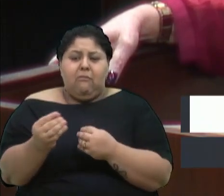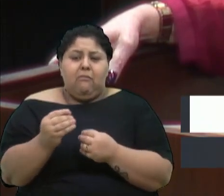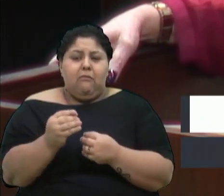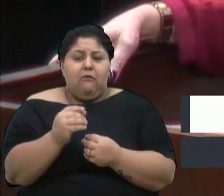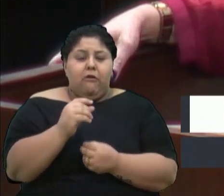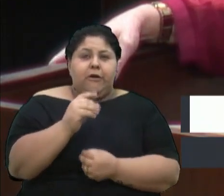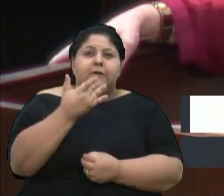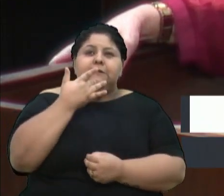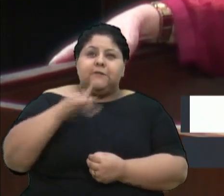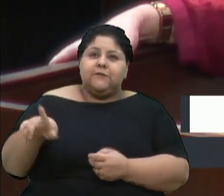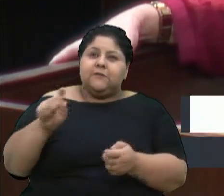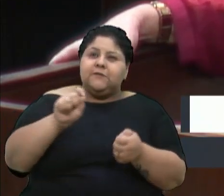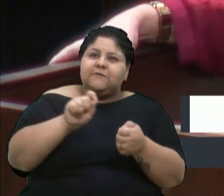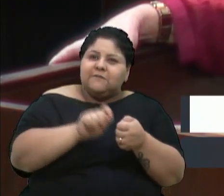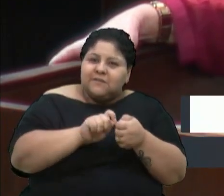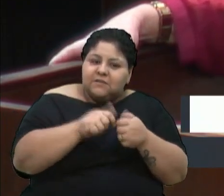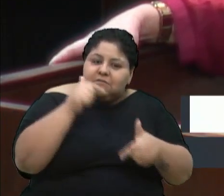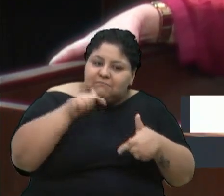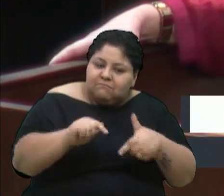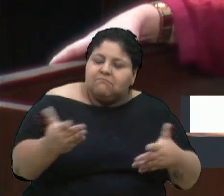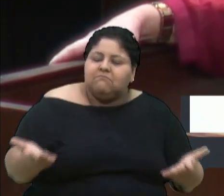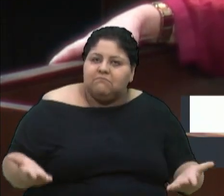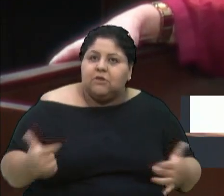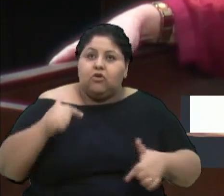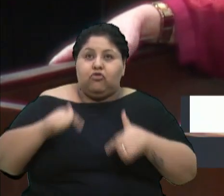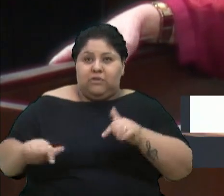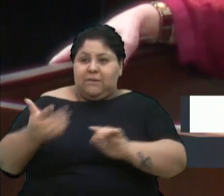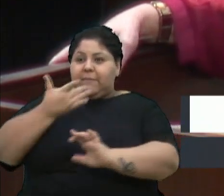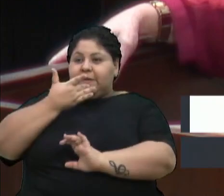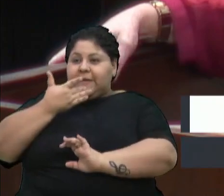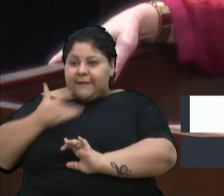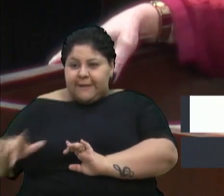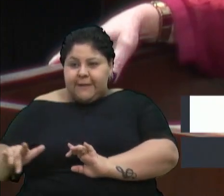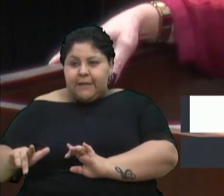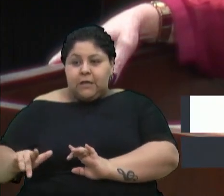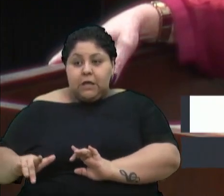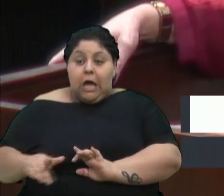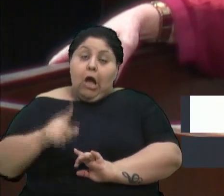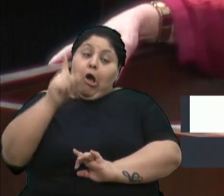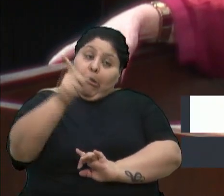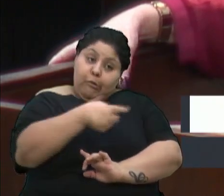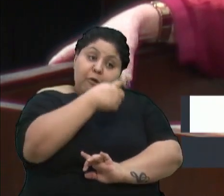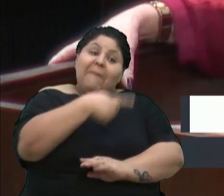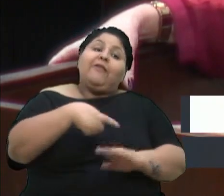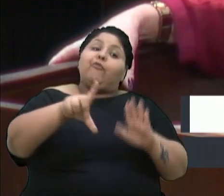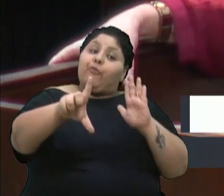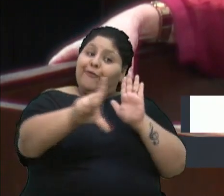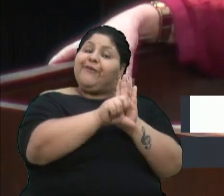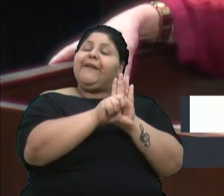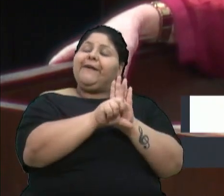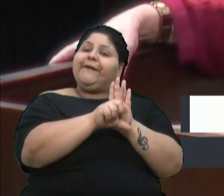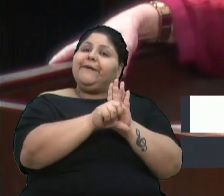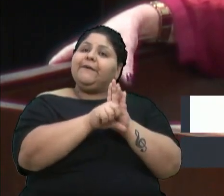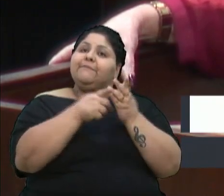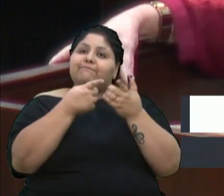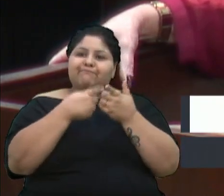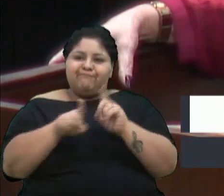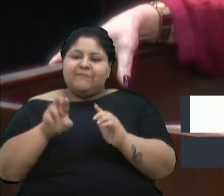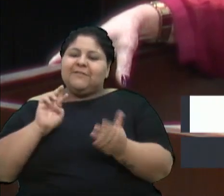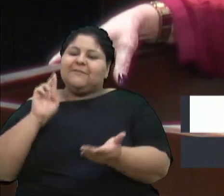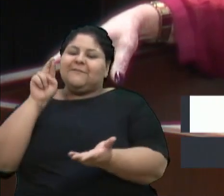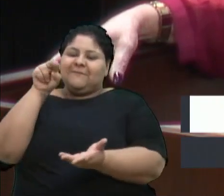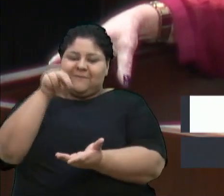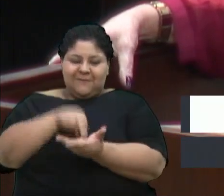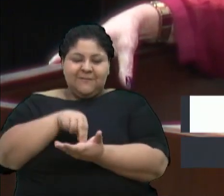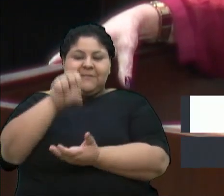trabalho. O trabalho infantil, por mais que ele seja proibido por lei, ele é uma realidade ainda do